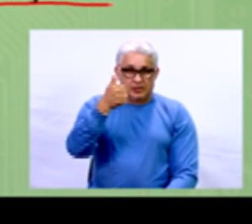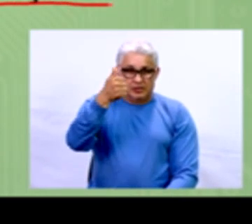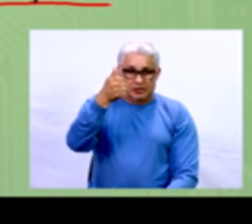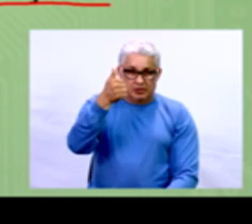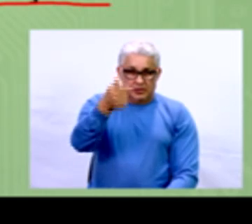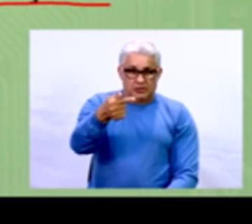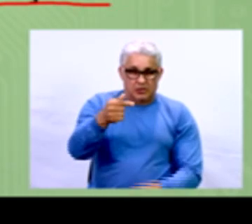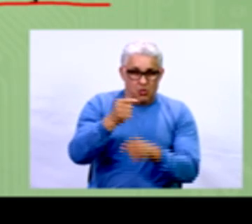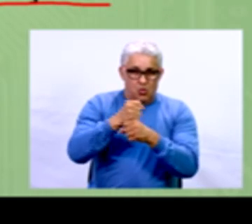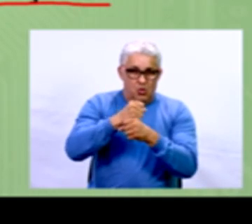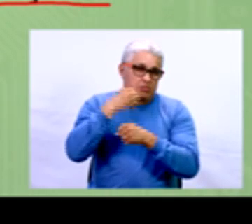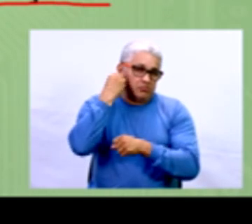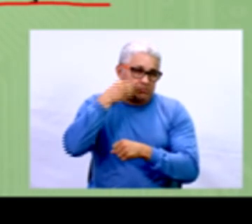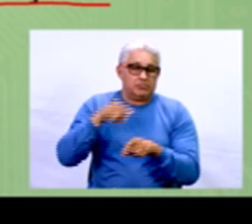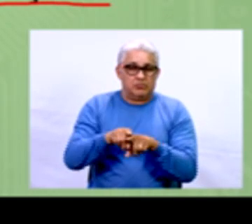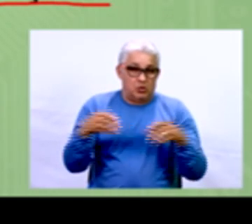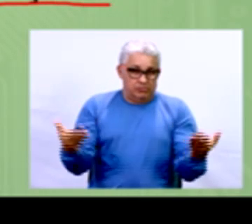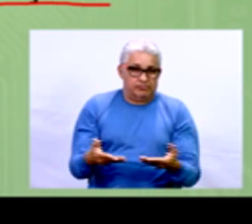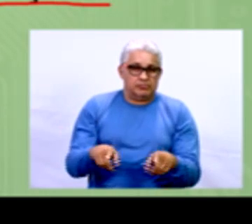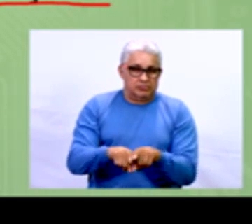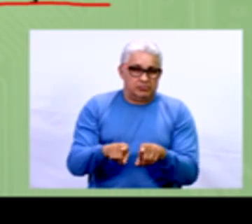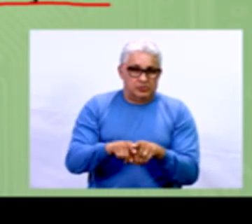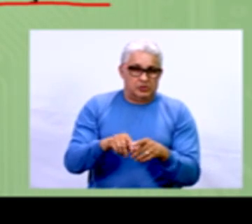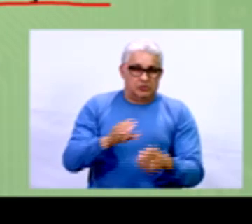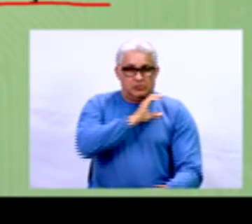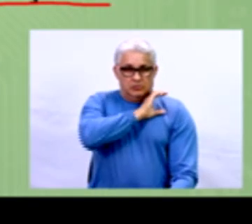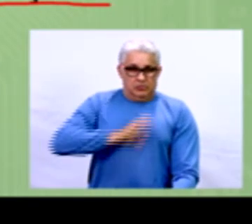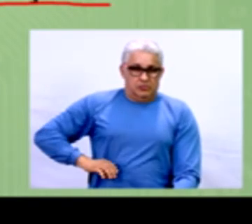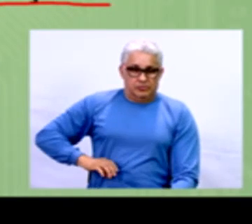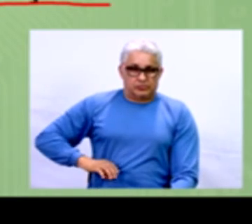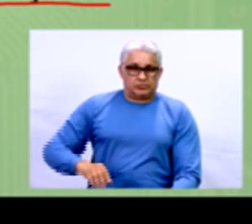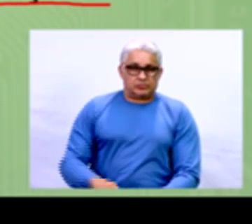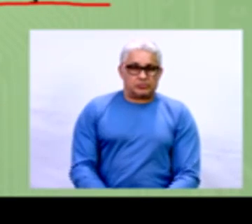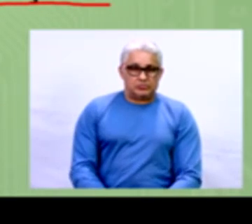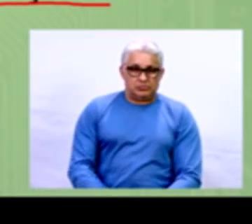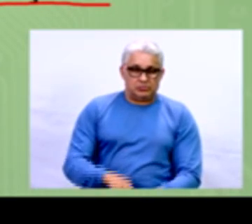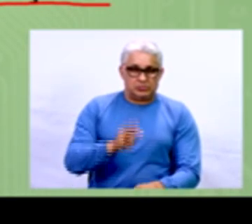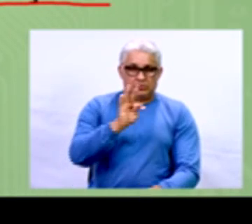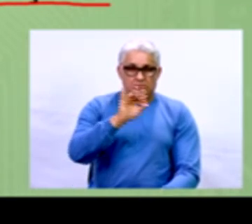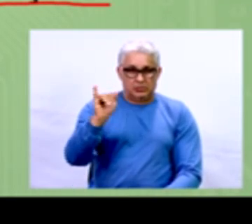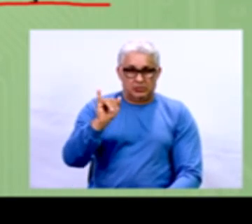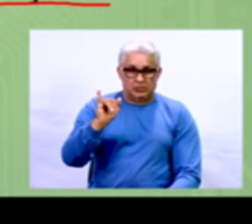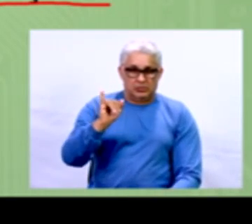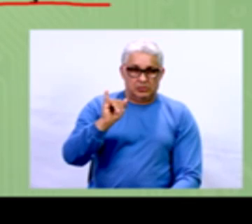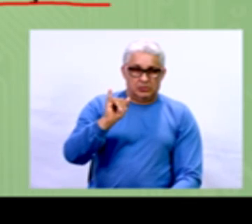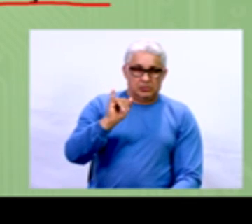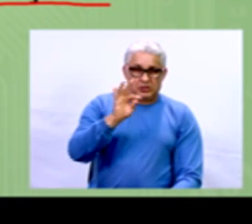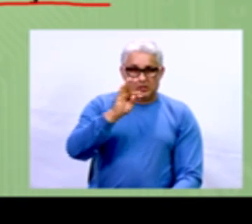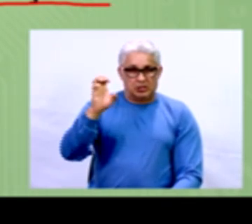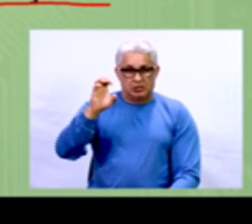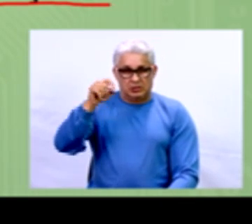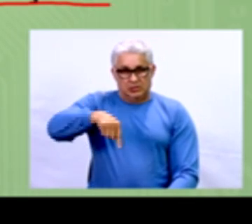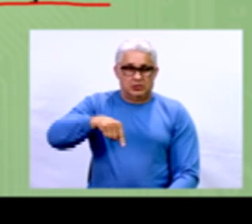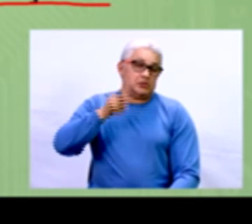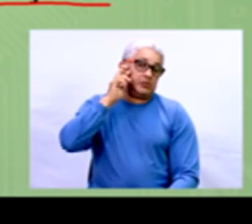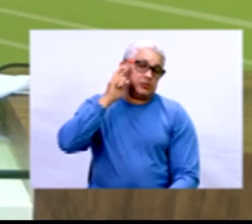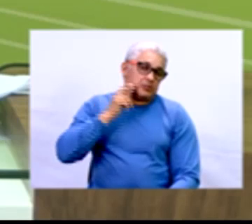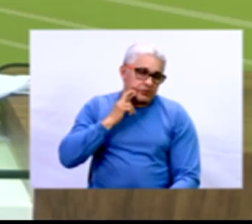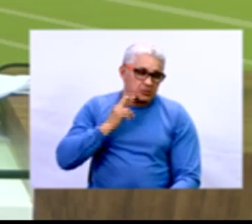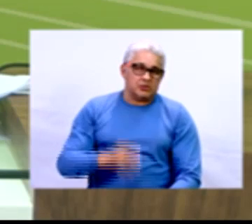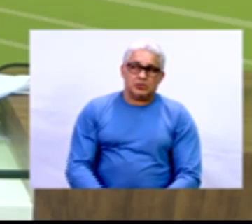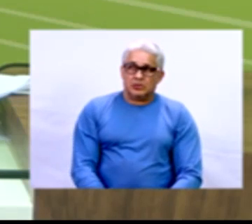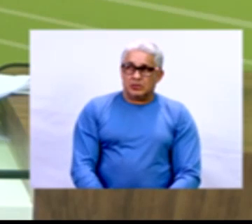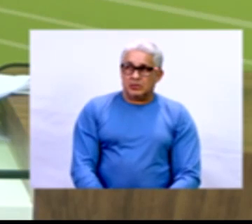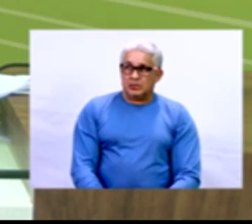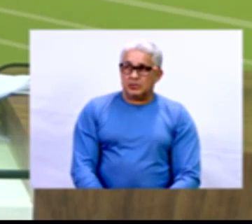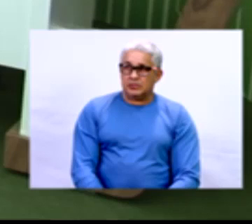anos e hoje eu também atuo como coordenador de infraestrutura de TI no Tribunal de Contas do Estado de Rondônia. Gostaria de passar a